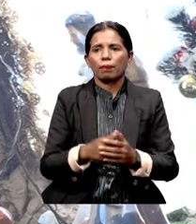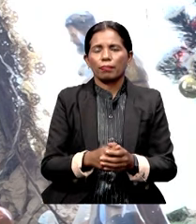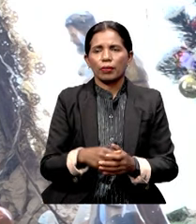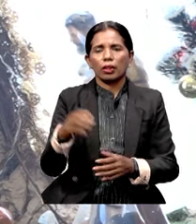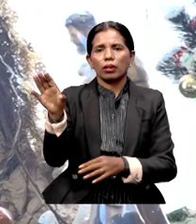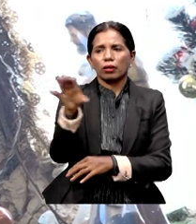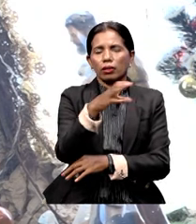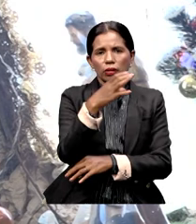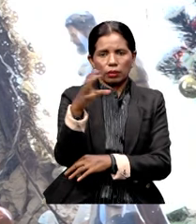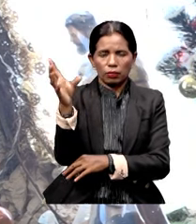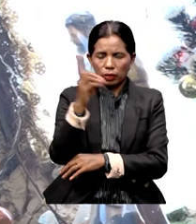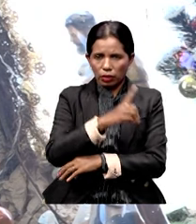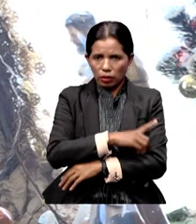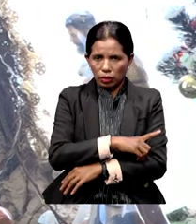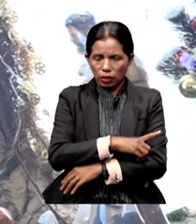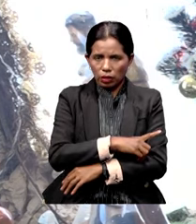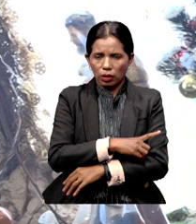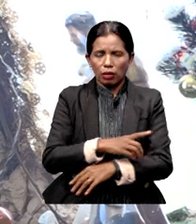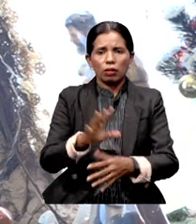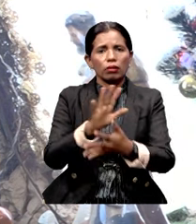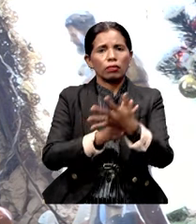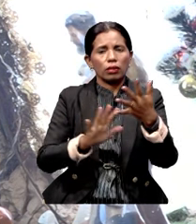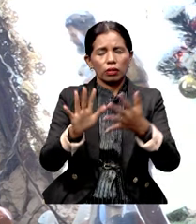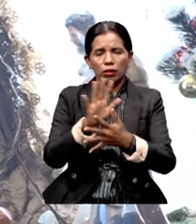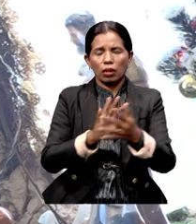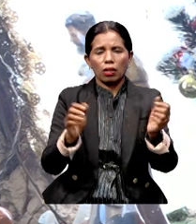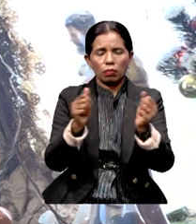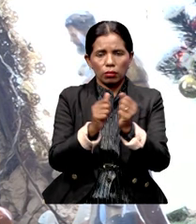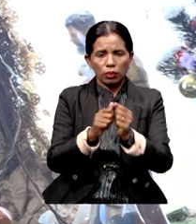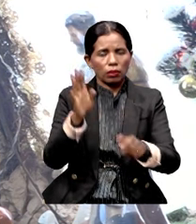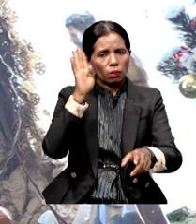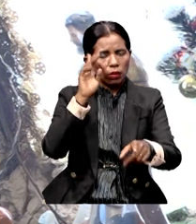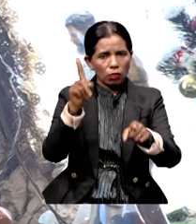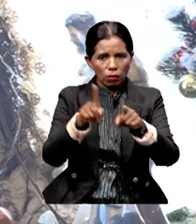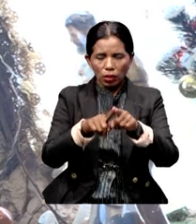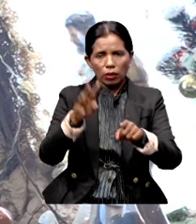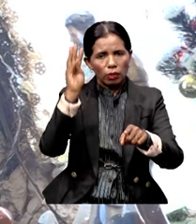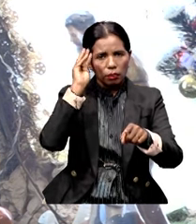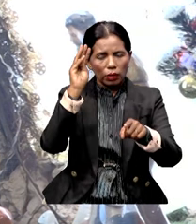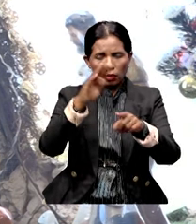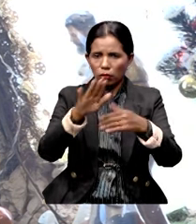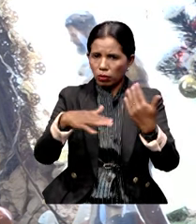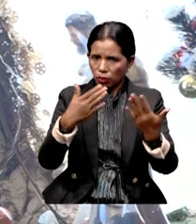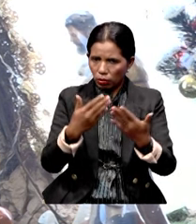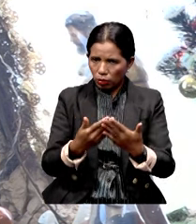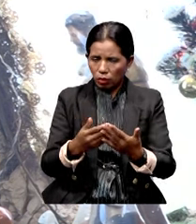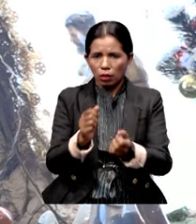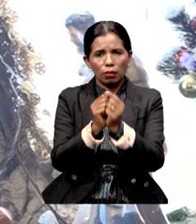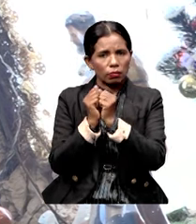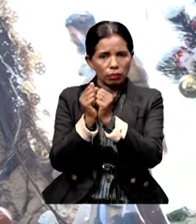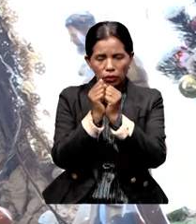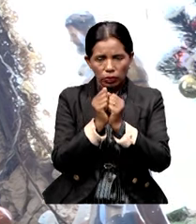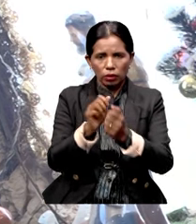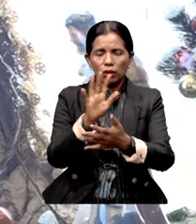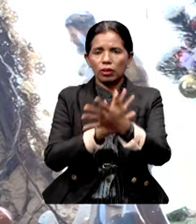Natal, festa hamutu ku nudarmau aling no bin feton. Hamutu hori celebra,